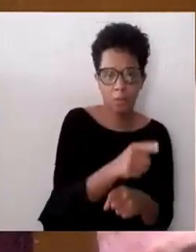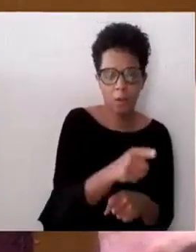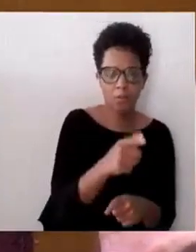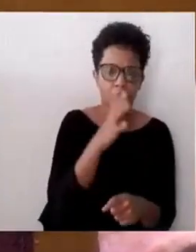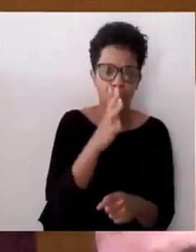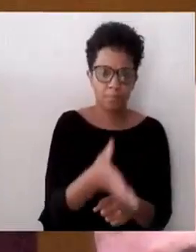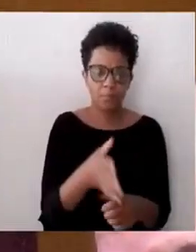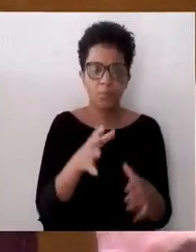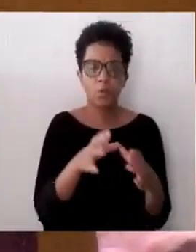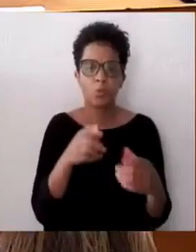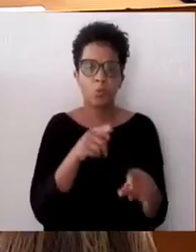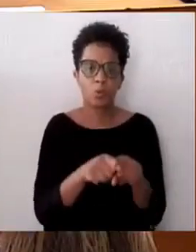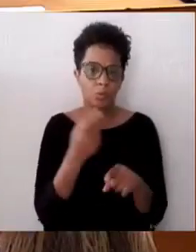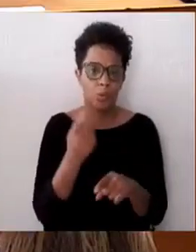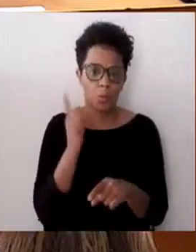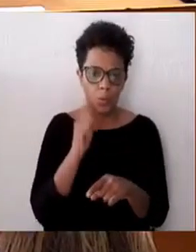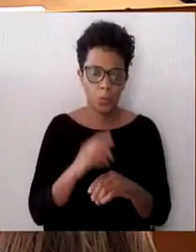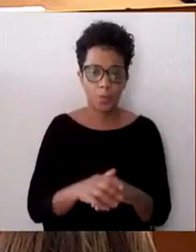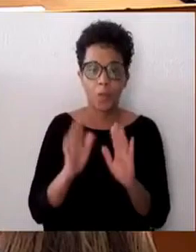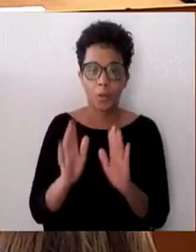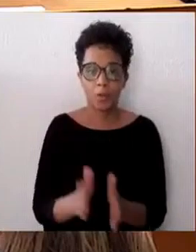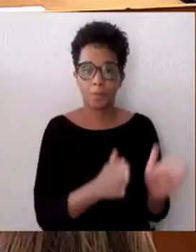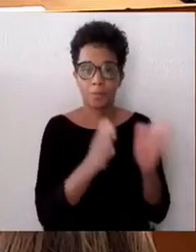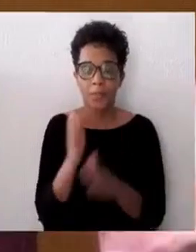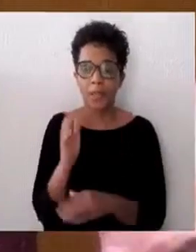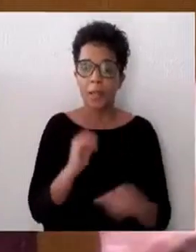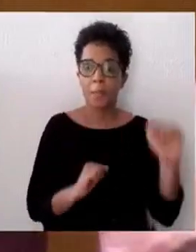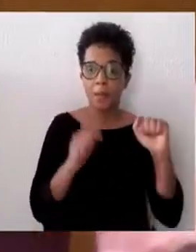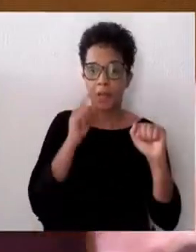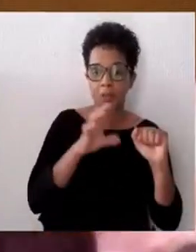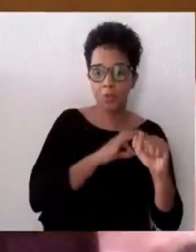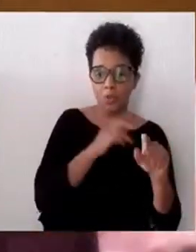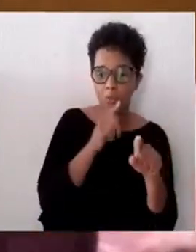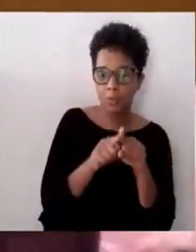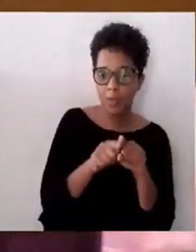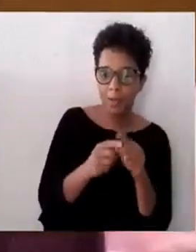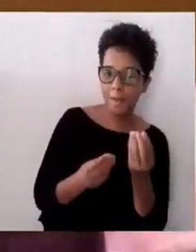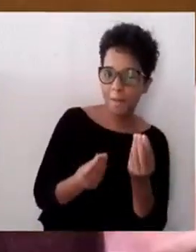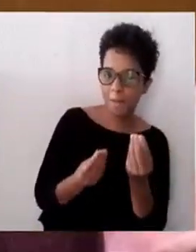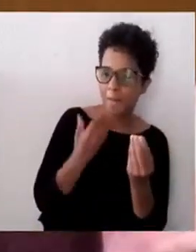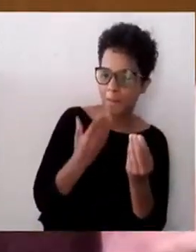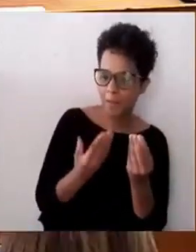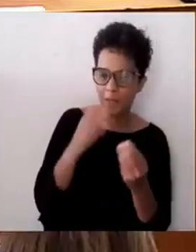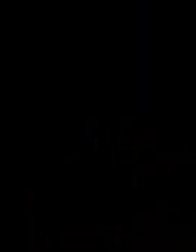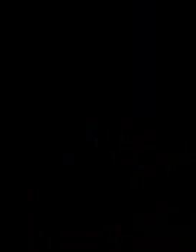grupo político Avelino Oeiras. Já do PS, Sra. Deputada. Muito obrigado, Sr. Presidente.